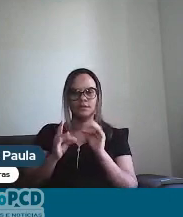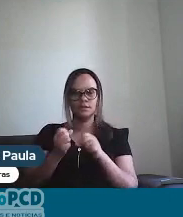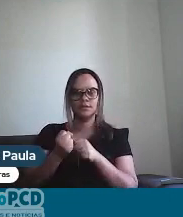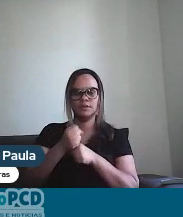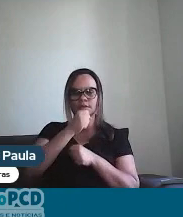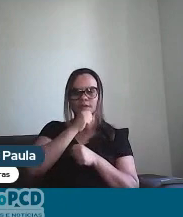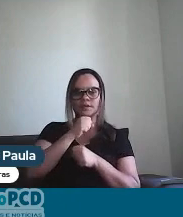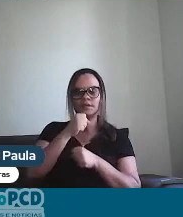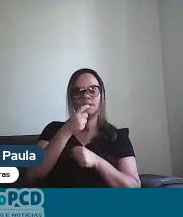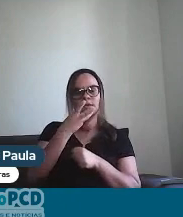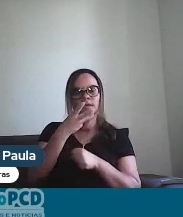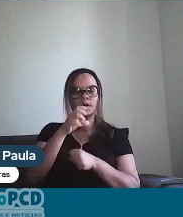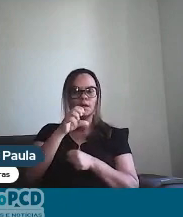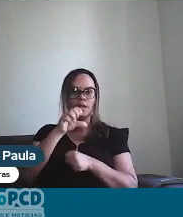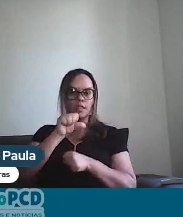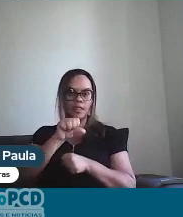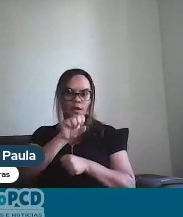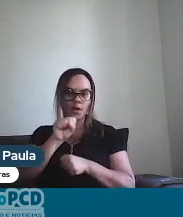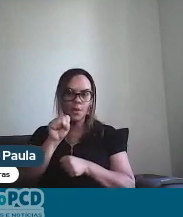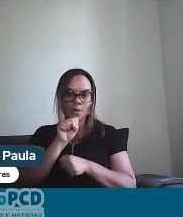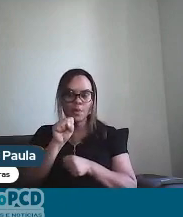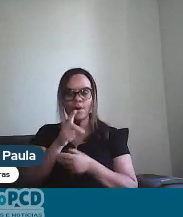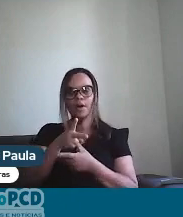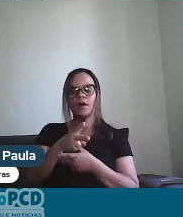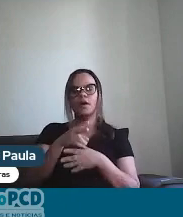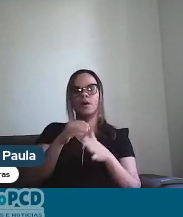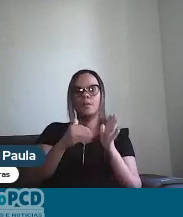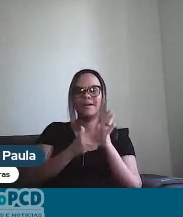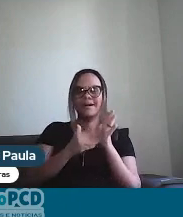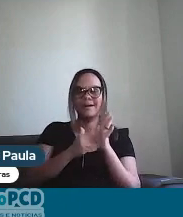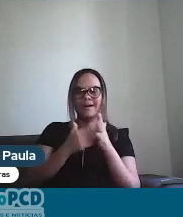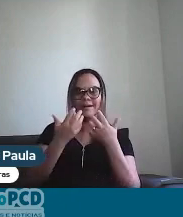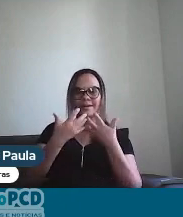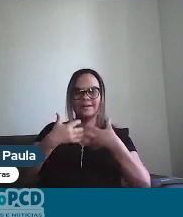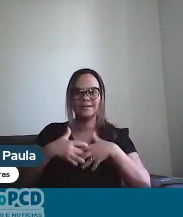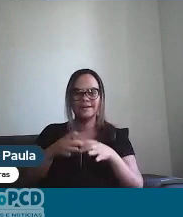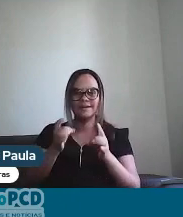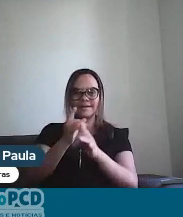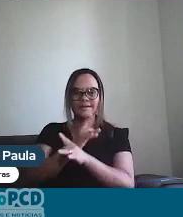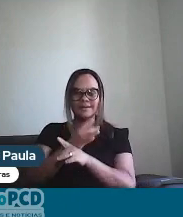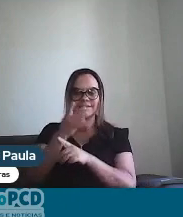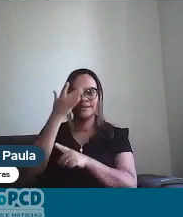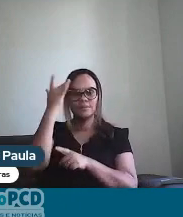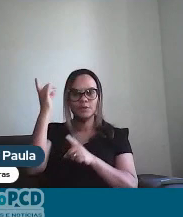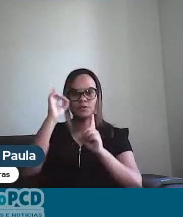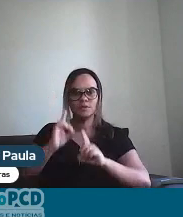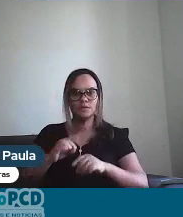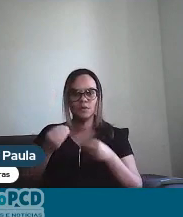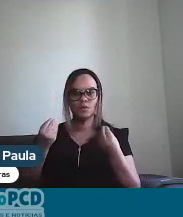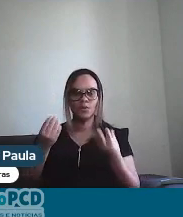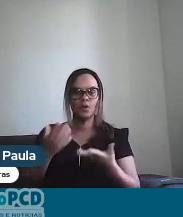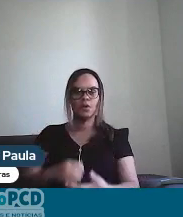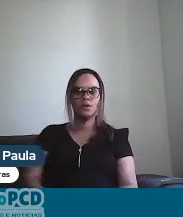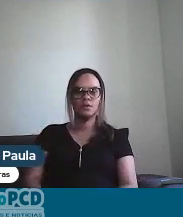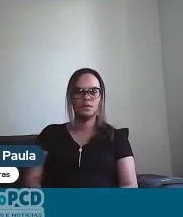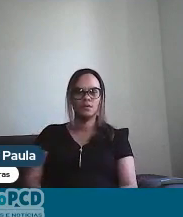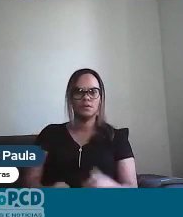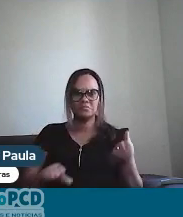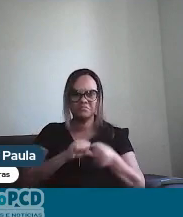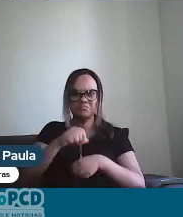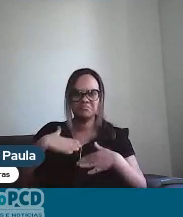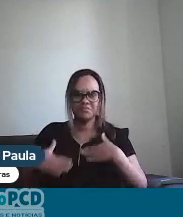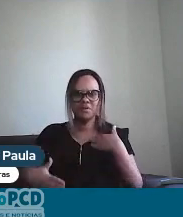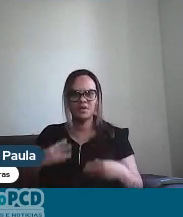decreto 3298, puramente corporais, e no final se conclui que a pessoa é pessoa com deficiência. Como é que pode isso? Tem alterações corporais,